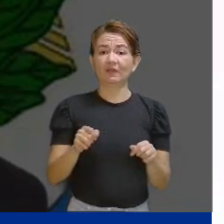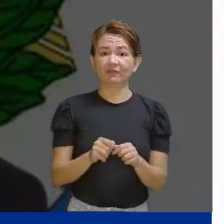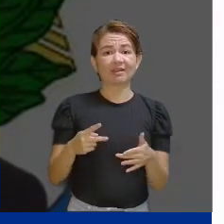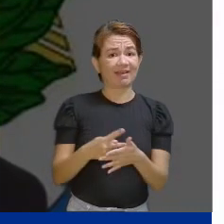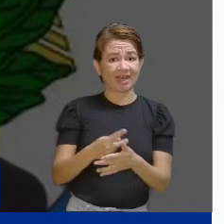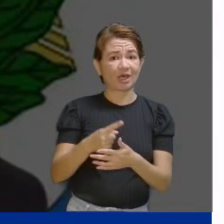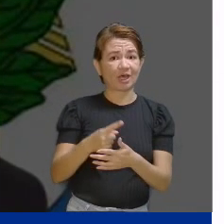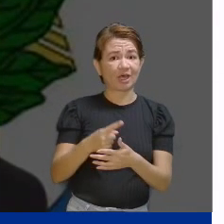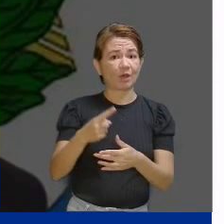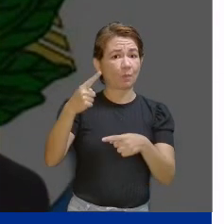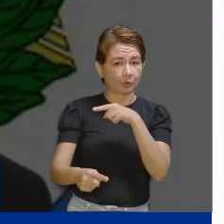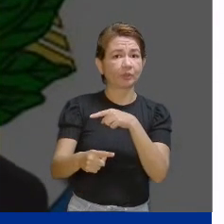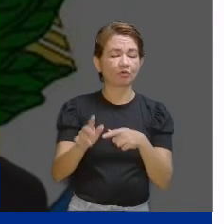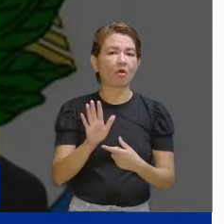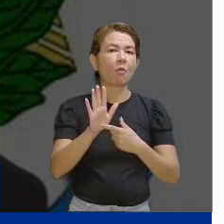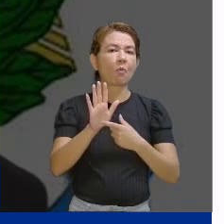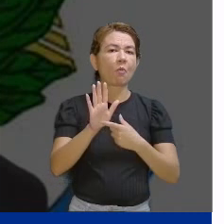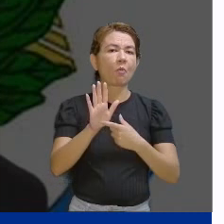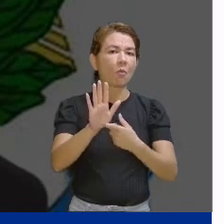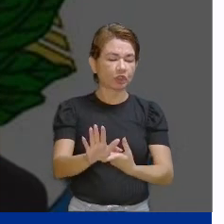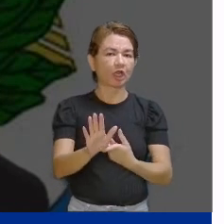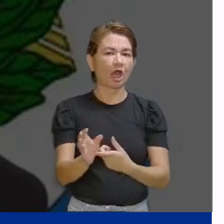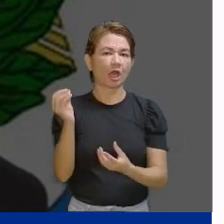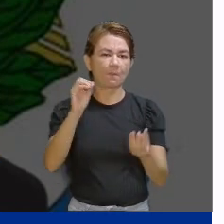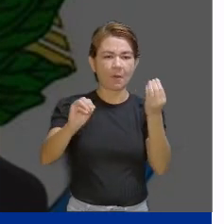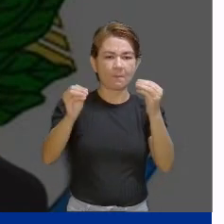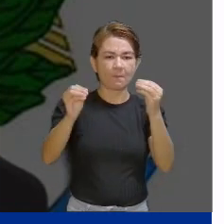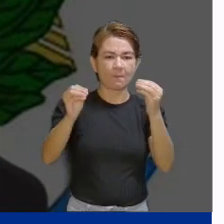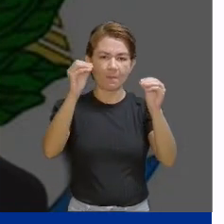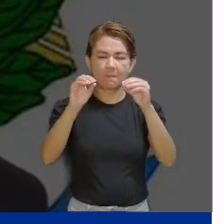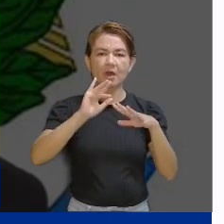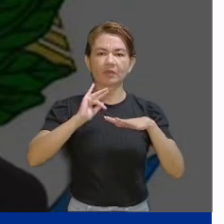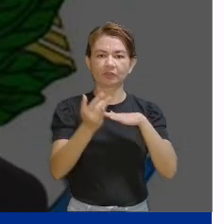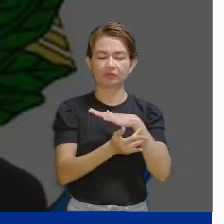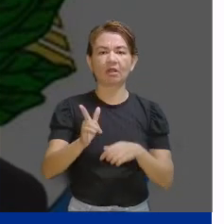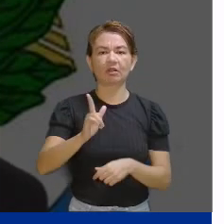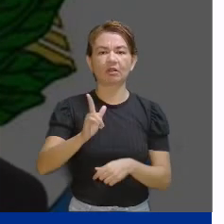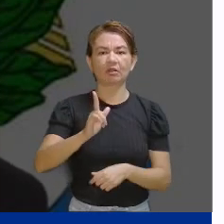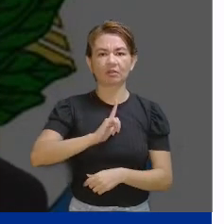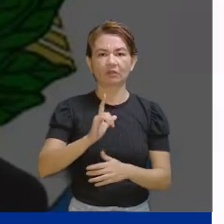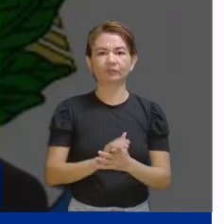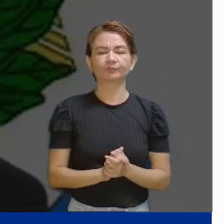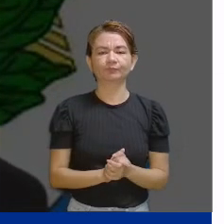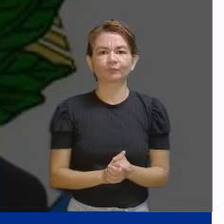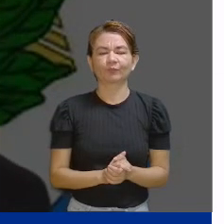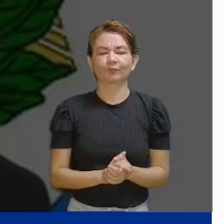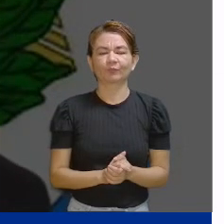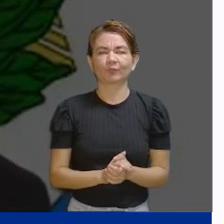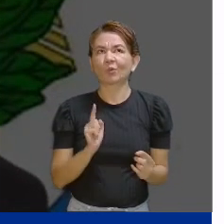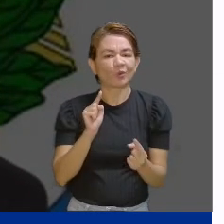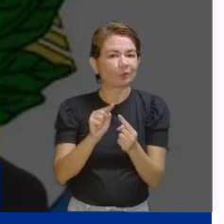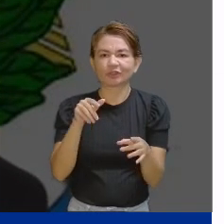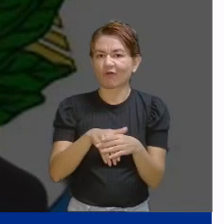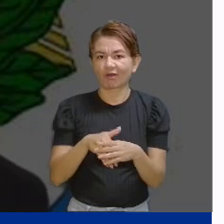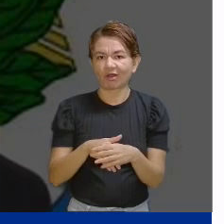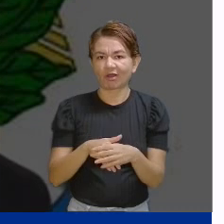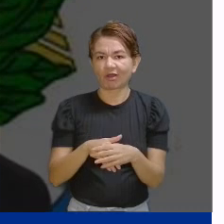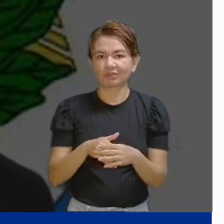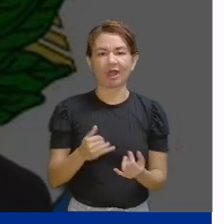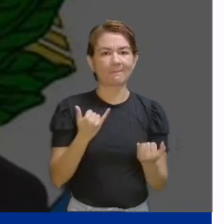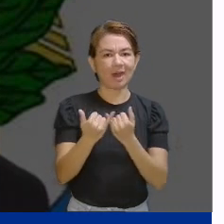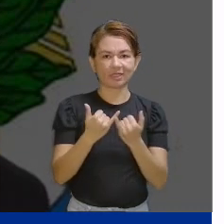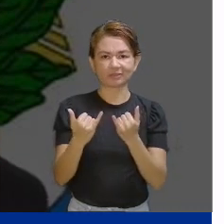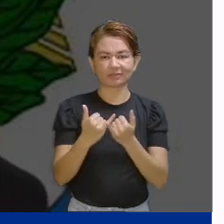indispensável a demonstração de que as publicações ou os atos praticados tenham um claro propósito eleitoral. Em casos